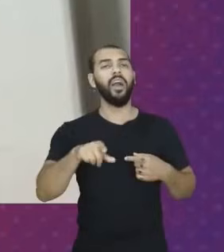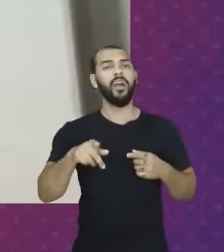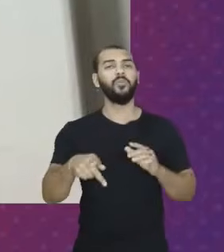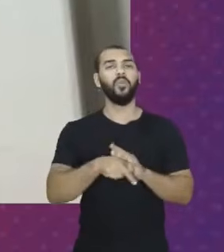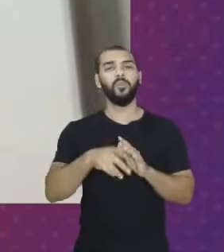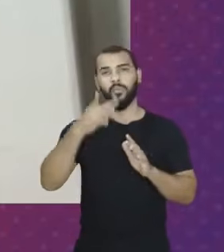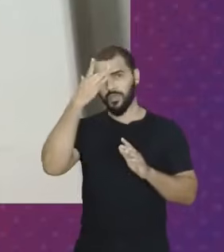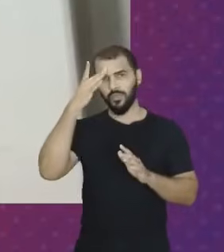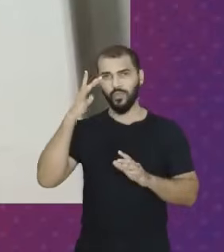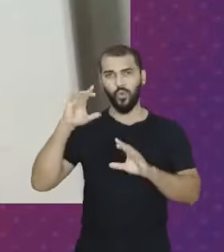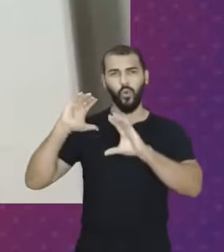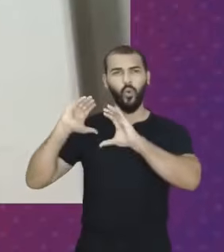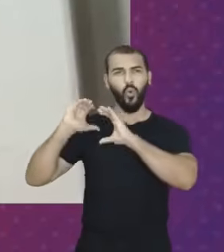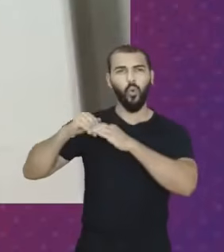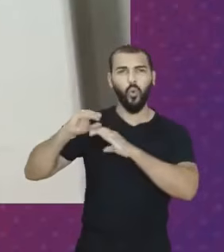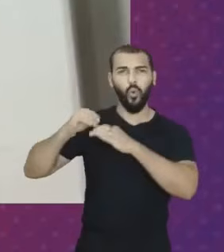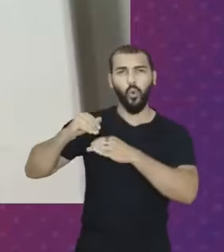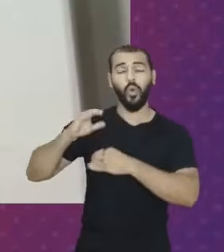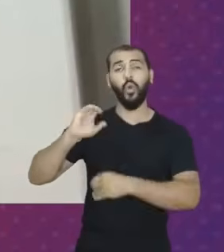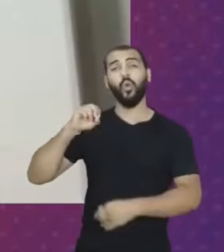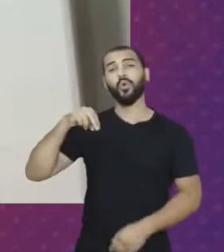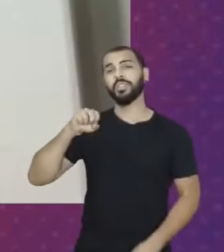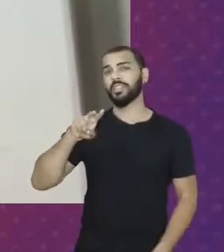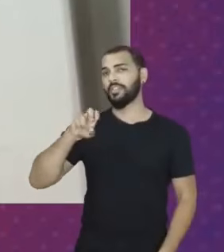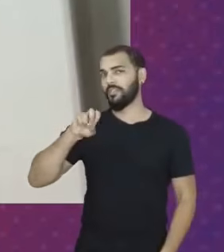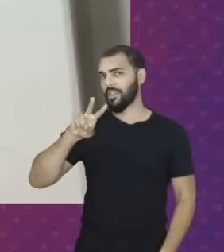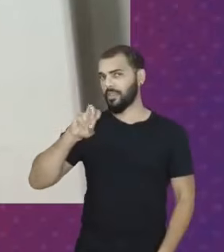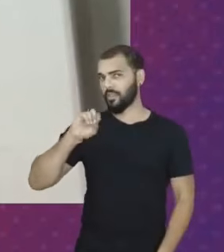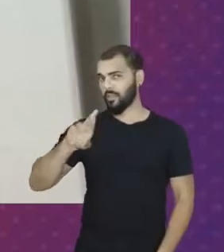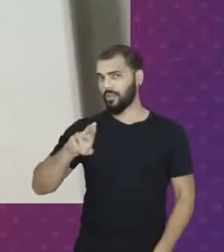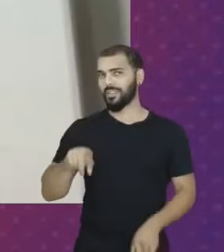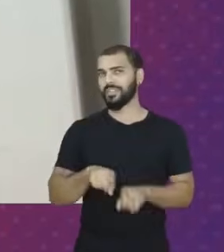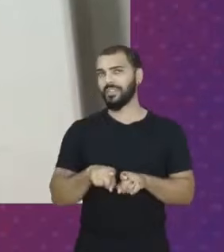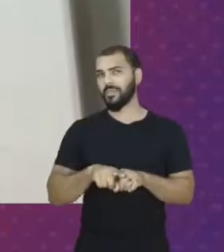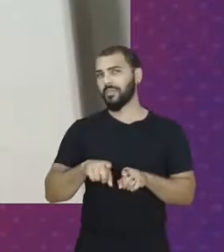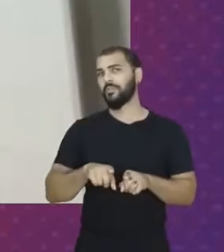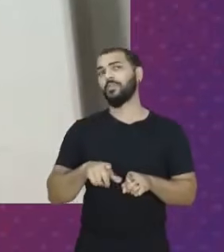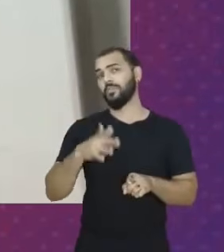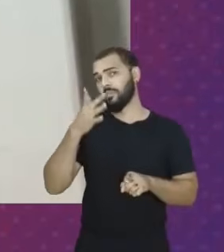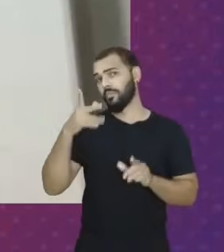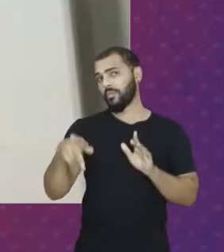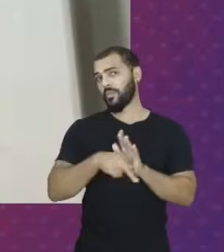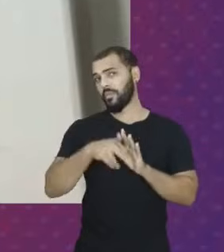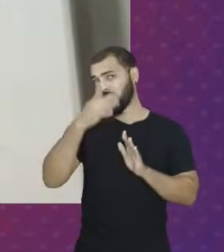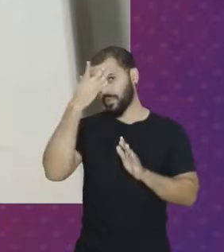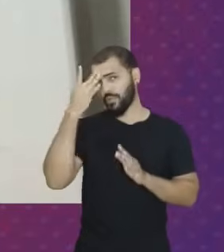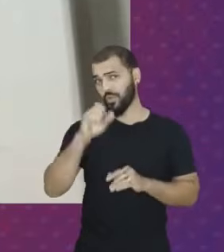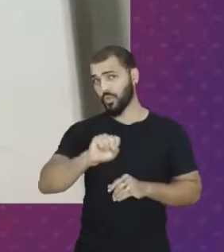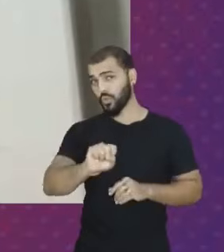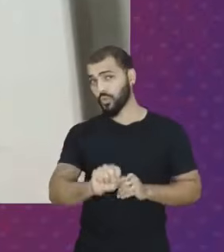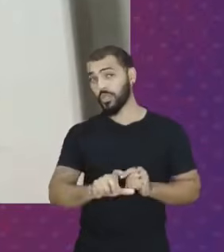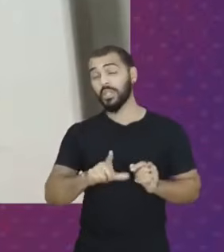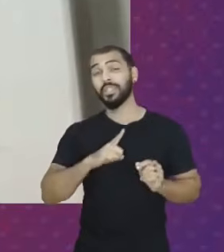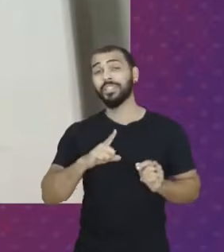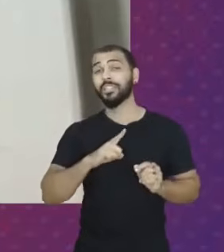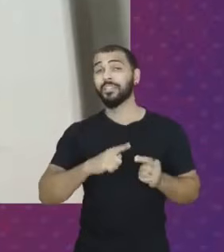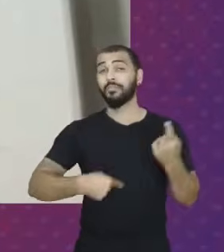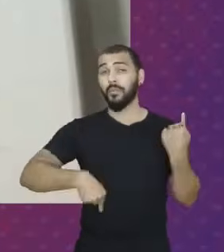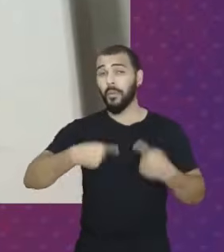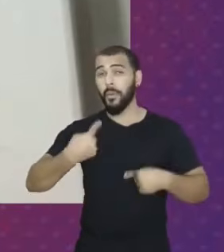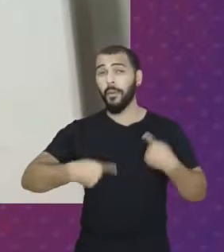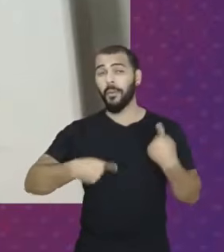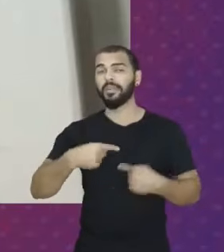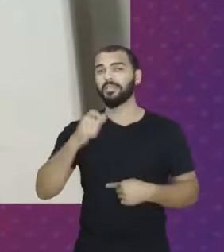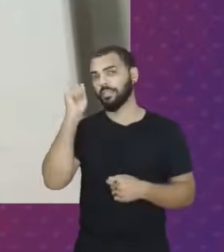de colonização sulista, e nós temos bastante dificuldade ainda de dar visibilidade às pautas da população